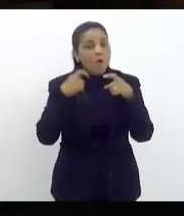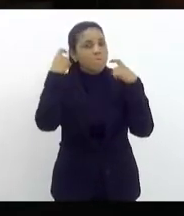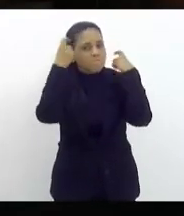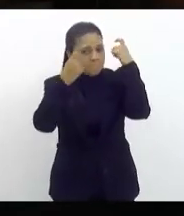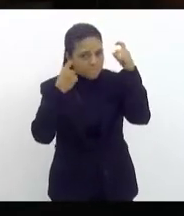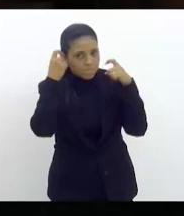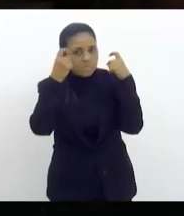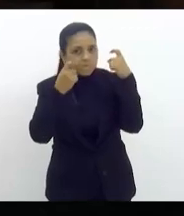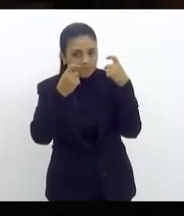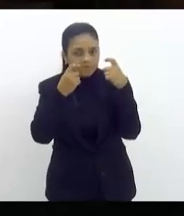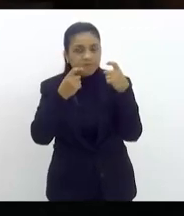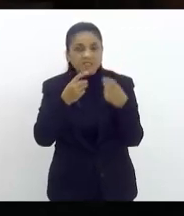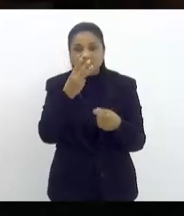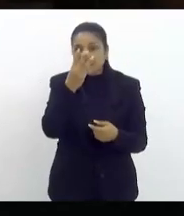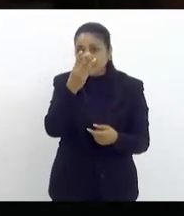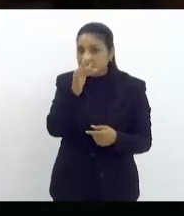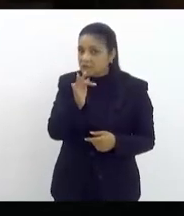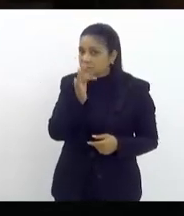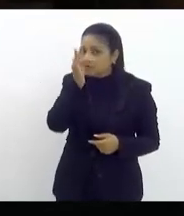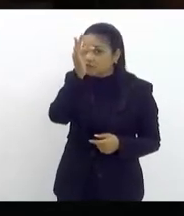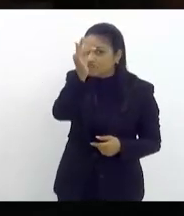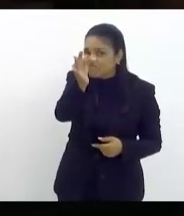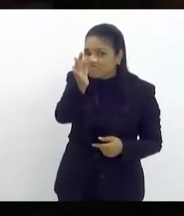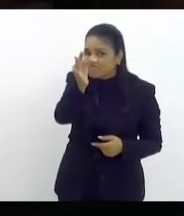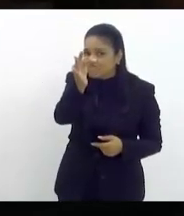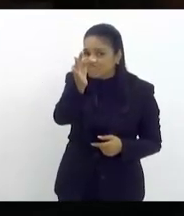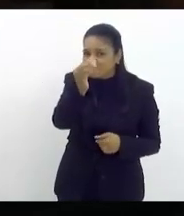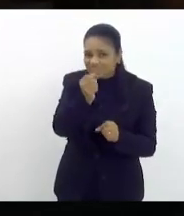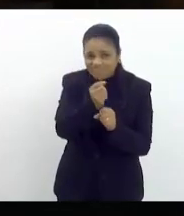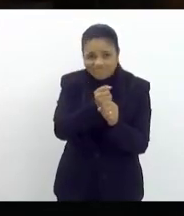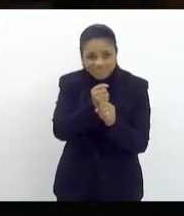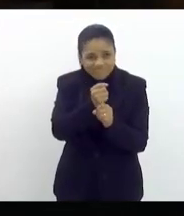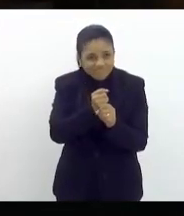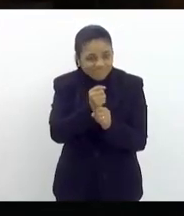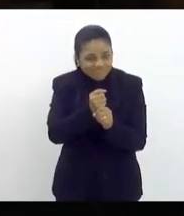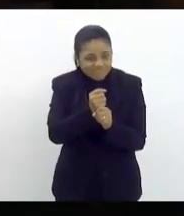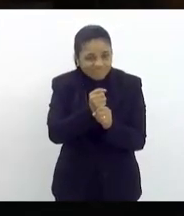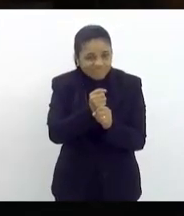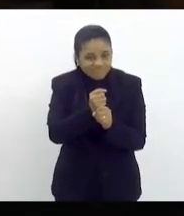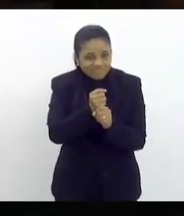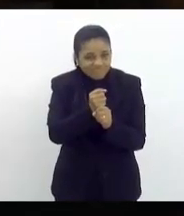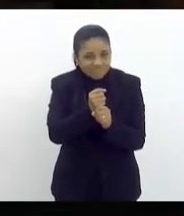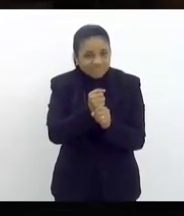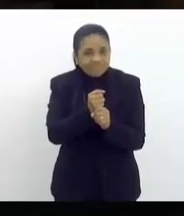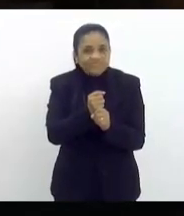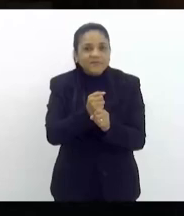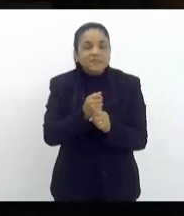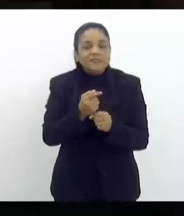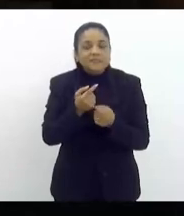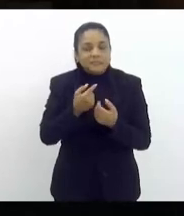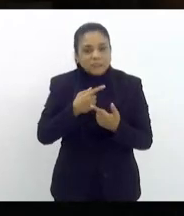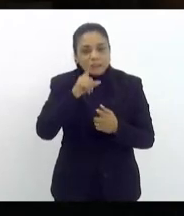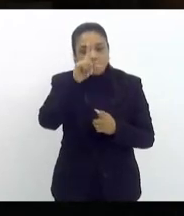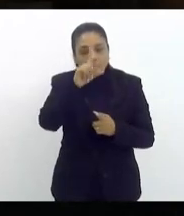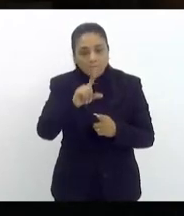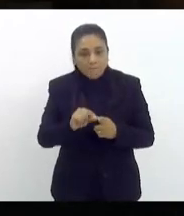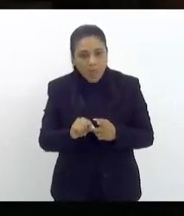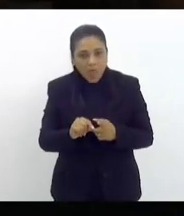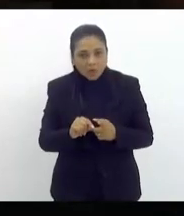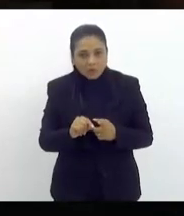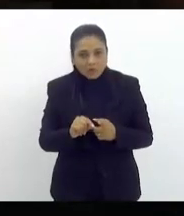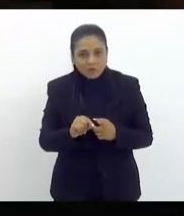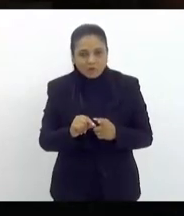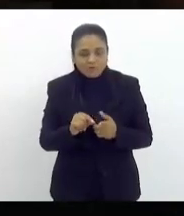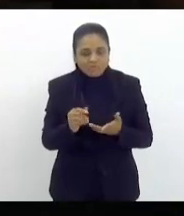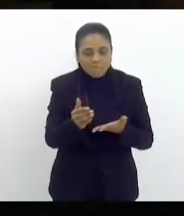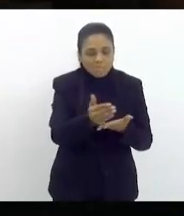para os próximos três anos é de déficit no orçamento, ou seja, teremos uma arrecadação menor do que